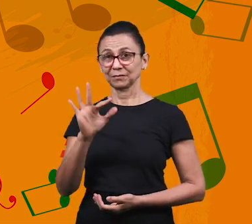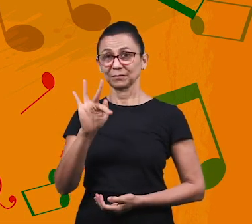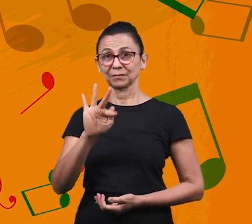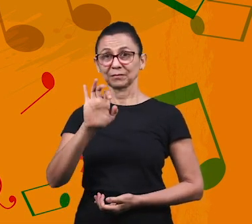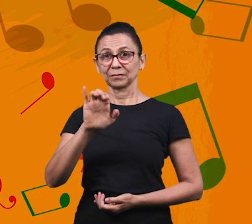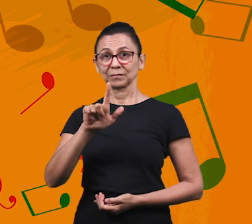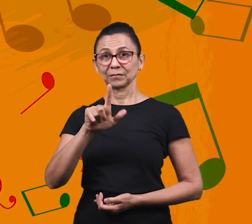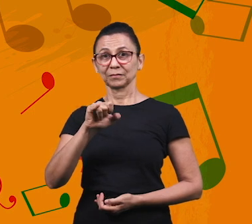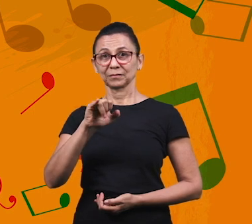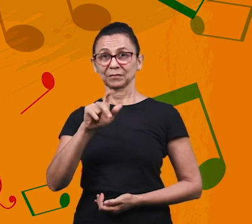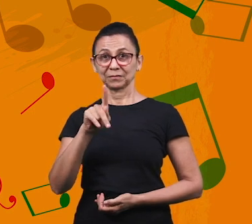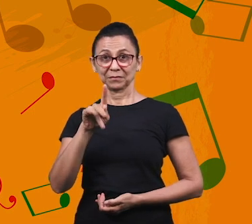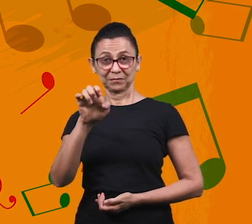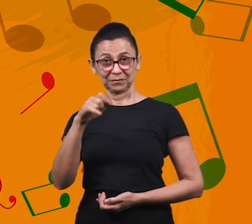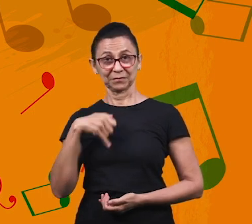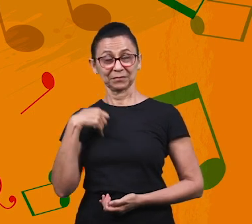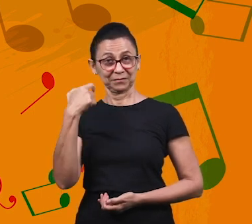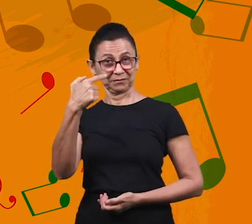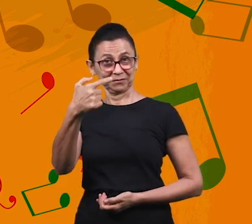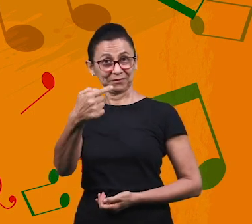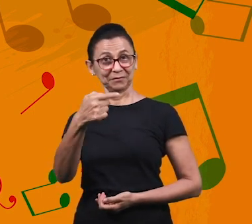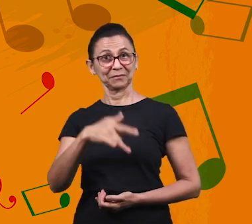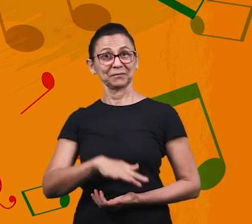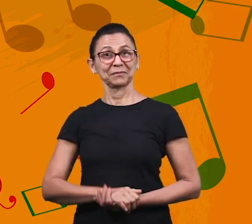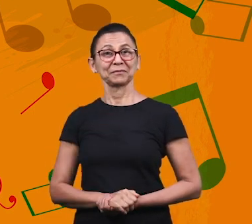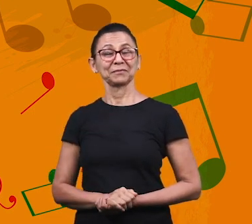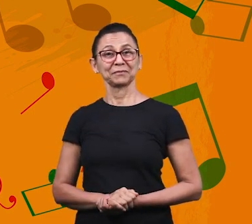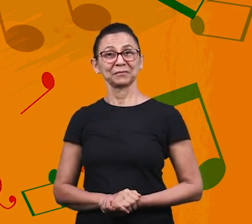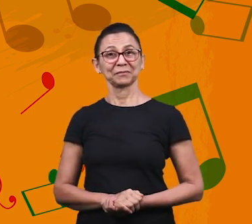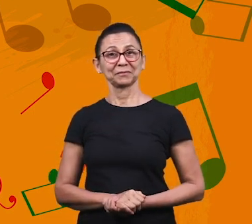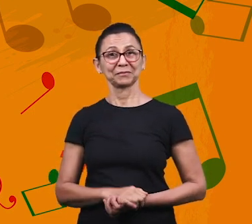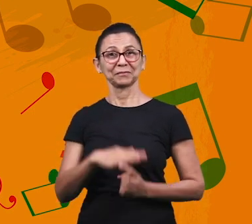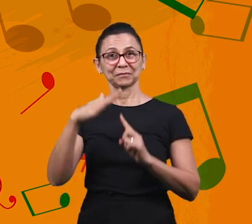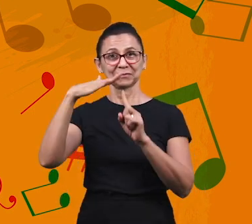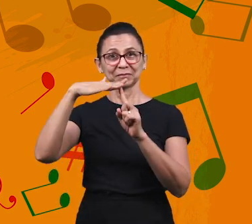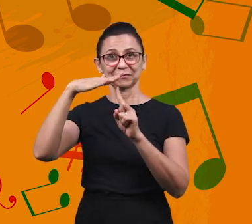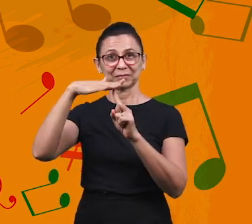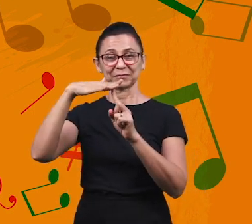Celui-ci est Philippe, de 7 ans, Ponta Grossa, Paraná. Paraná.